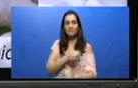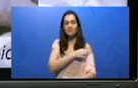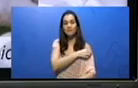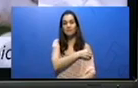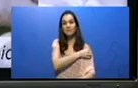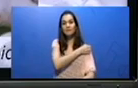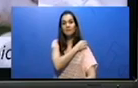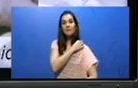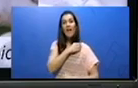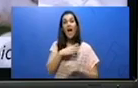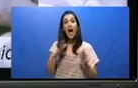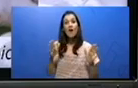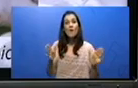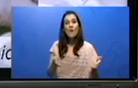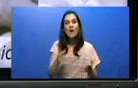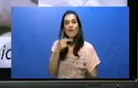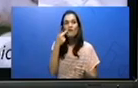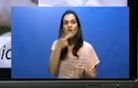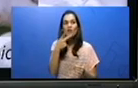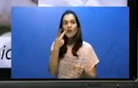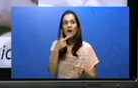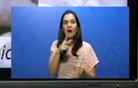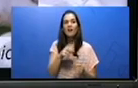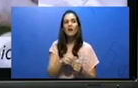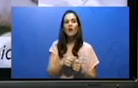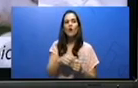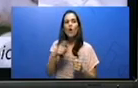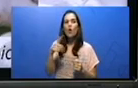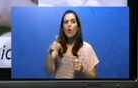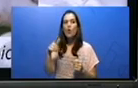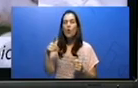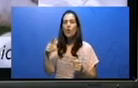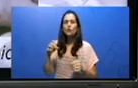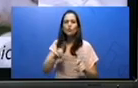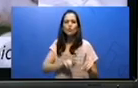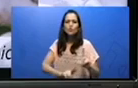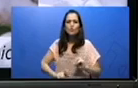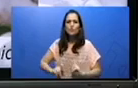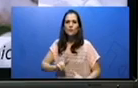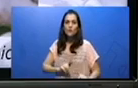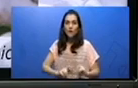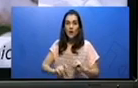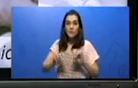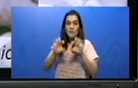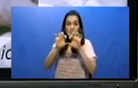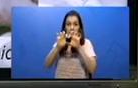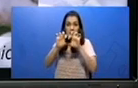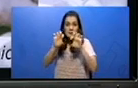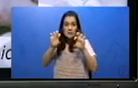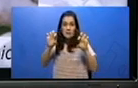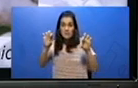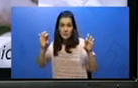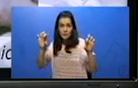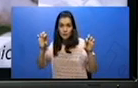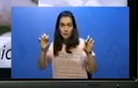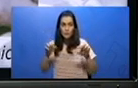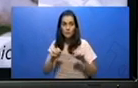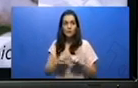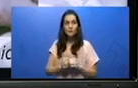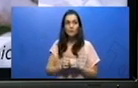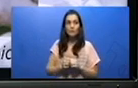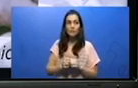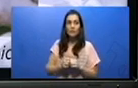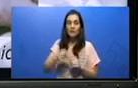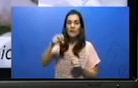Bom, falar um pouco agora sobre os nemateumintos. São vermes cilíndricos. Nemateuminto, nematos vem do